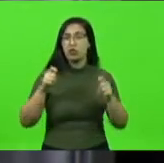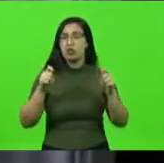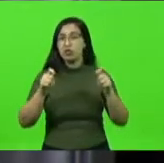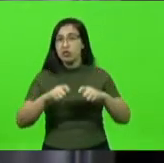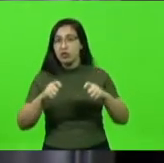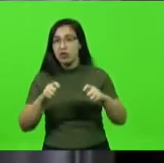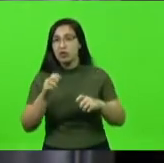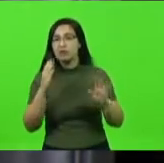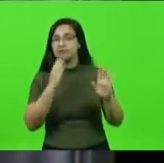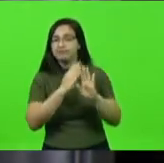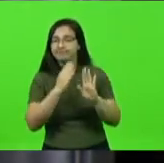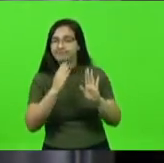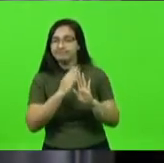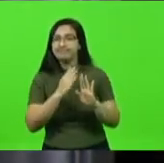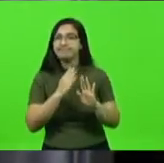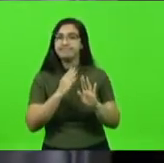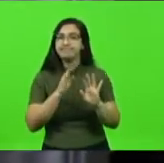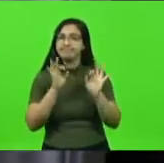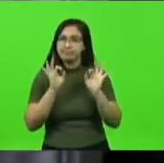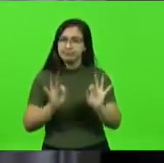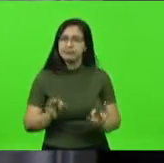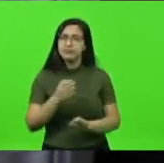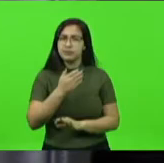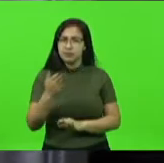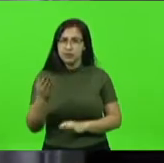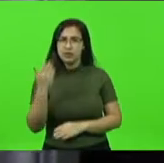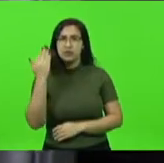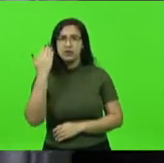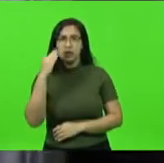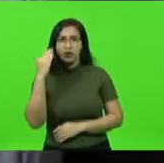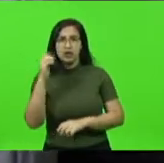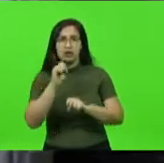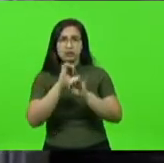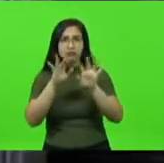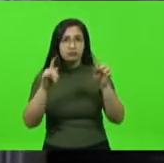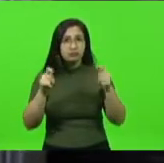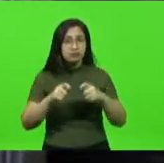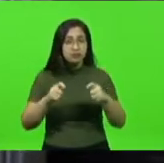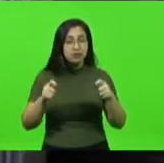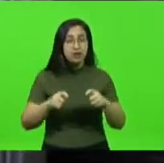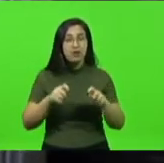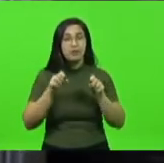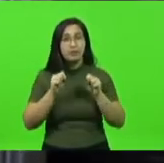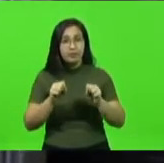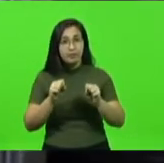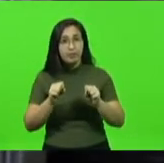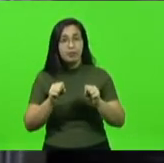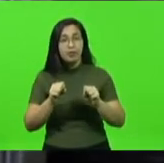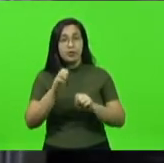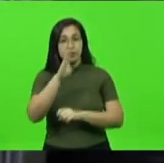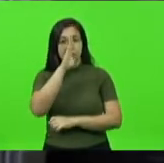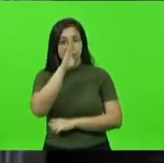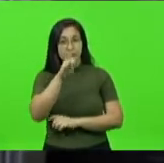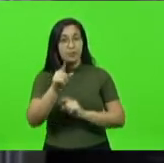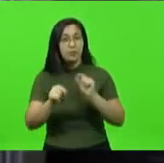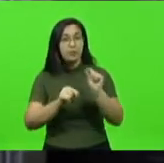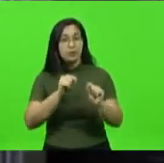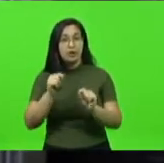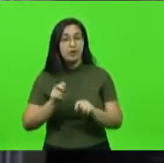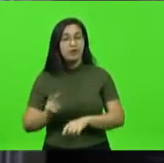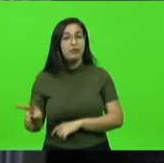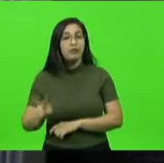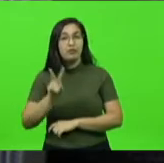certeza que os senhores vão levar isso em consideração, eu acho que vale a pena, principalmente pela valorização